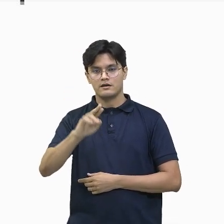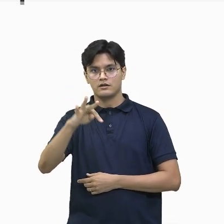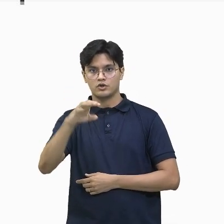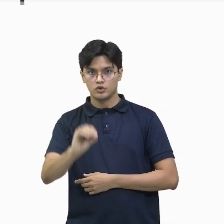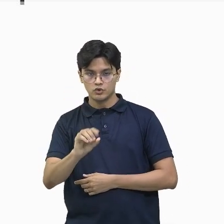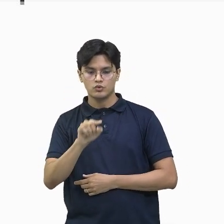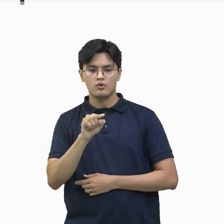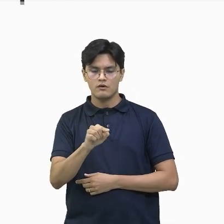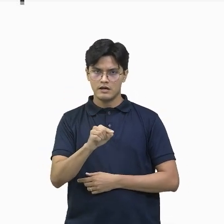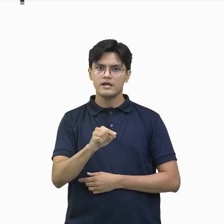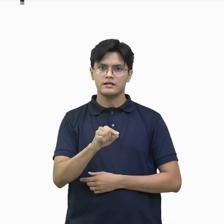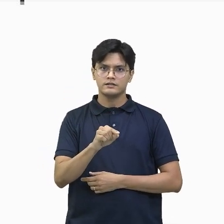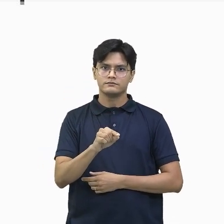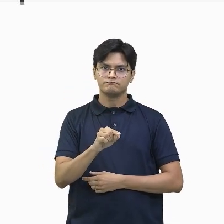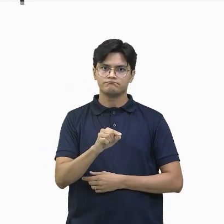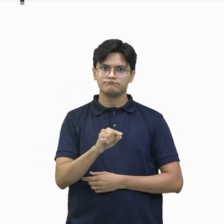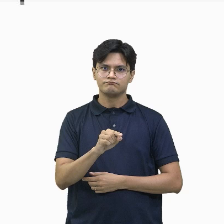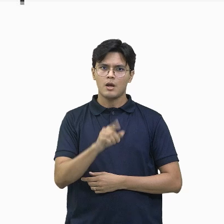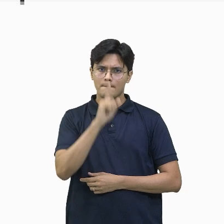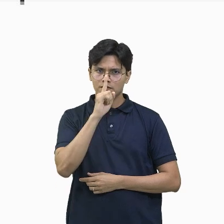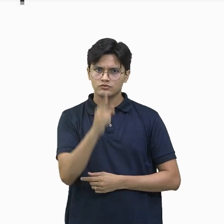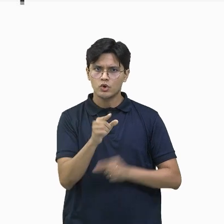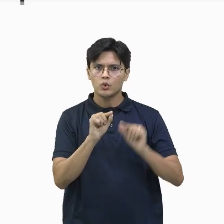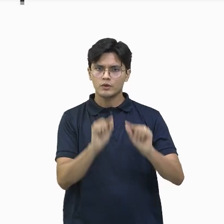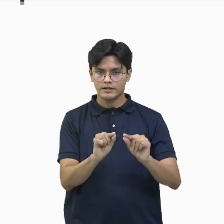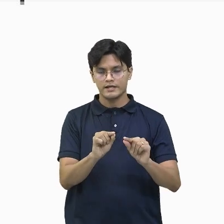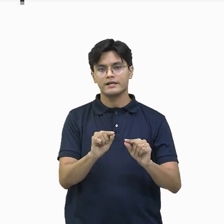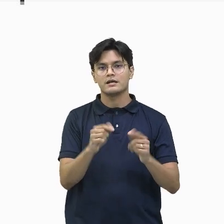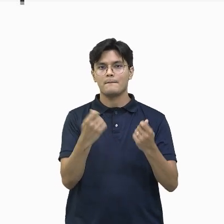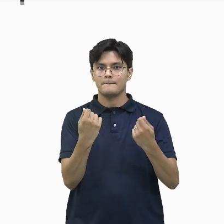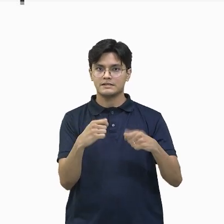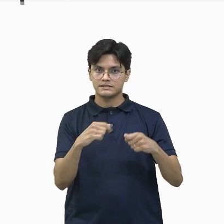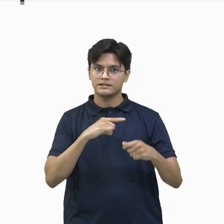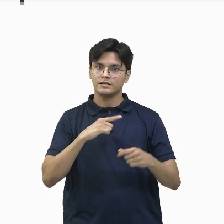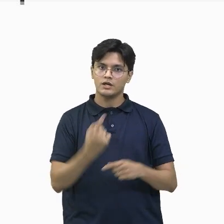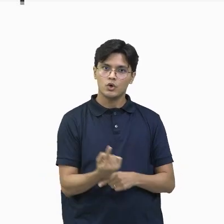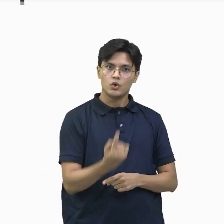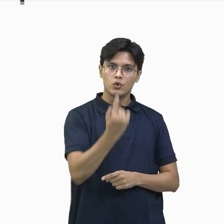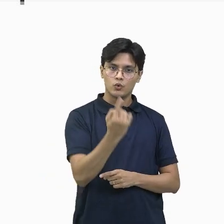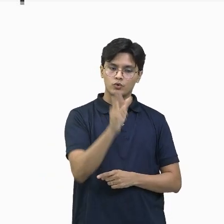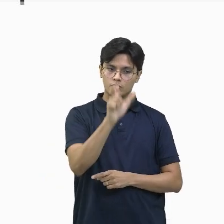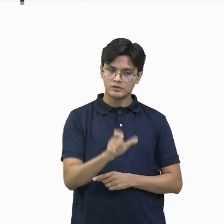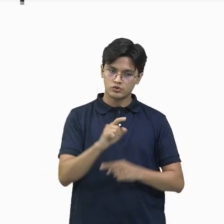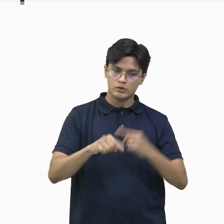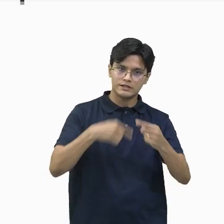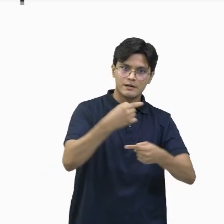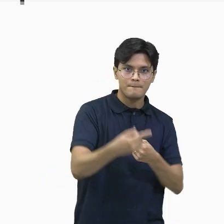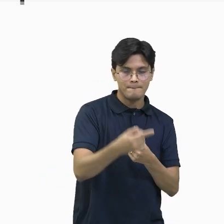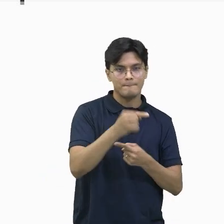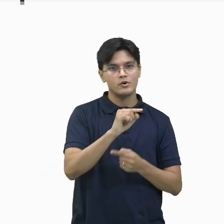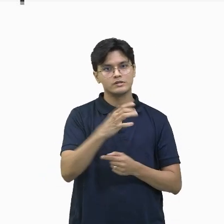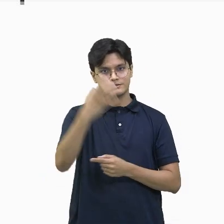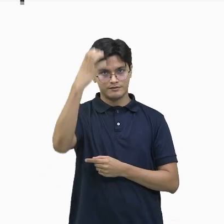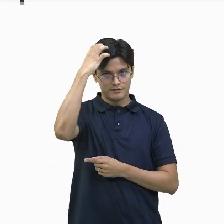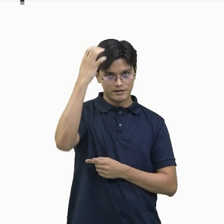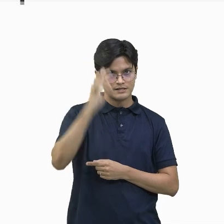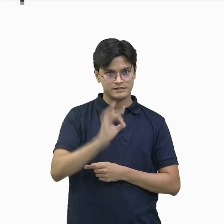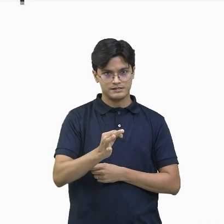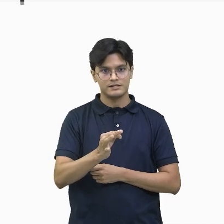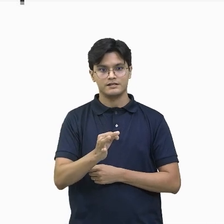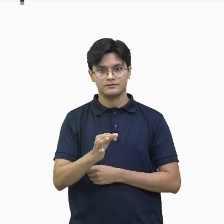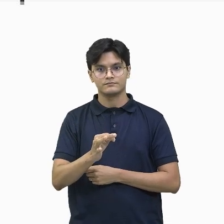deveriam ter um único sucessor. O governo pós-Dagoberto ficou conhecido como reis